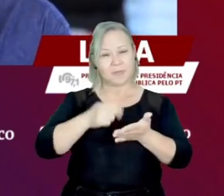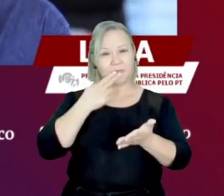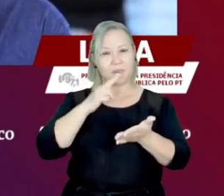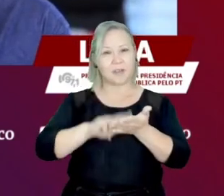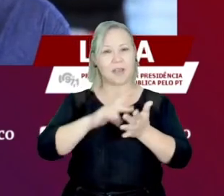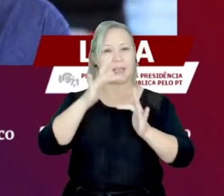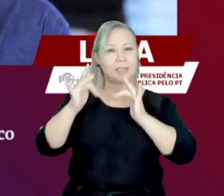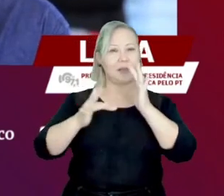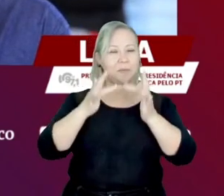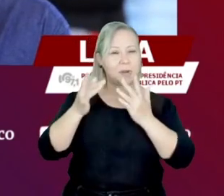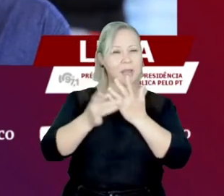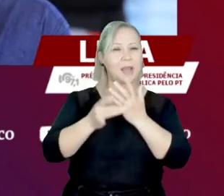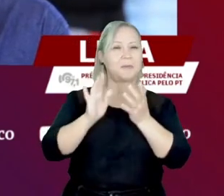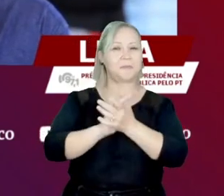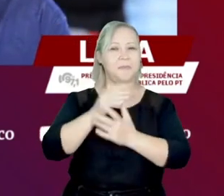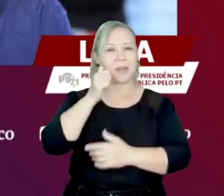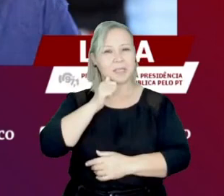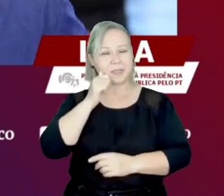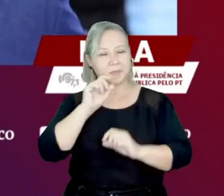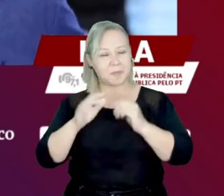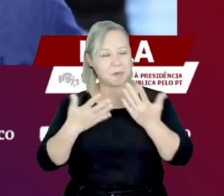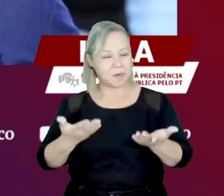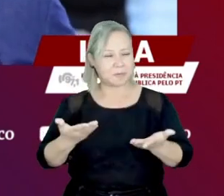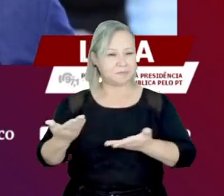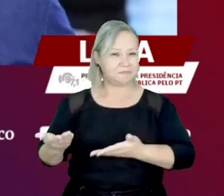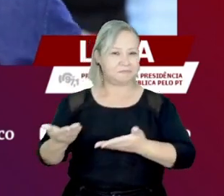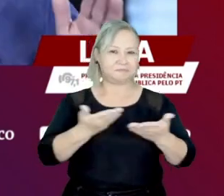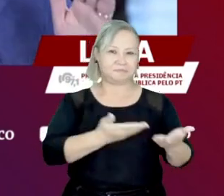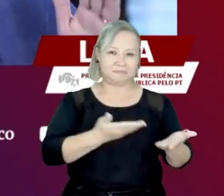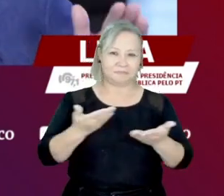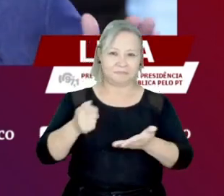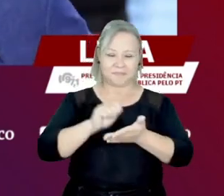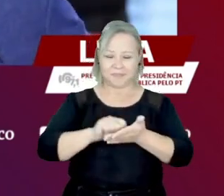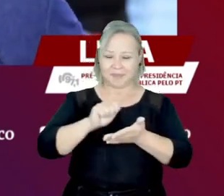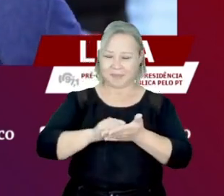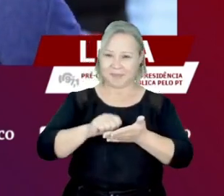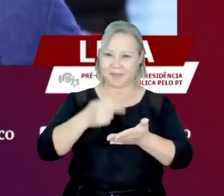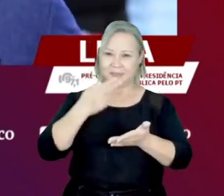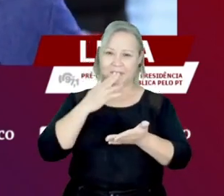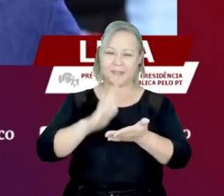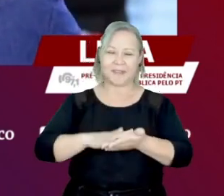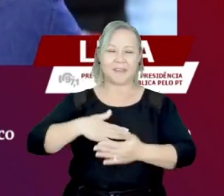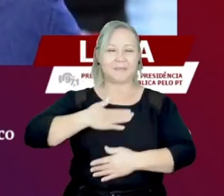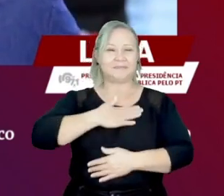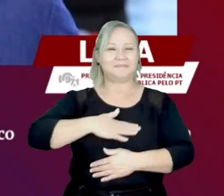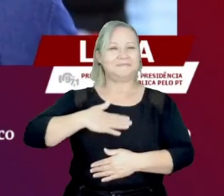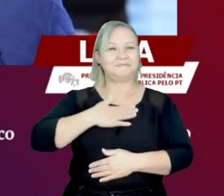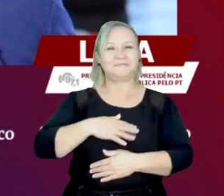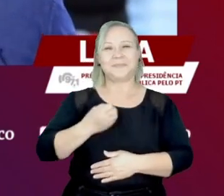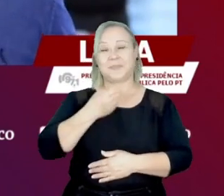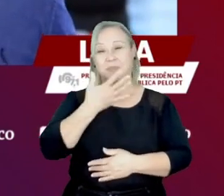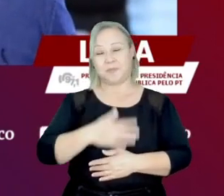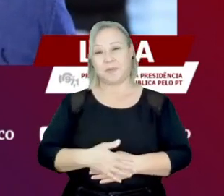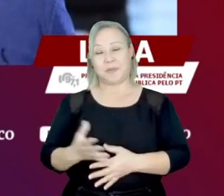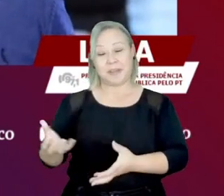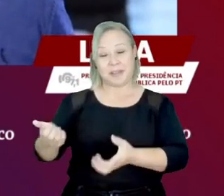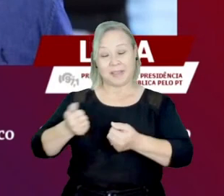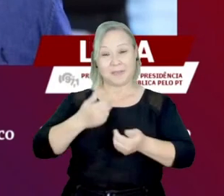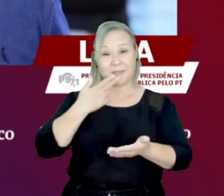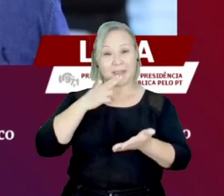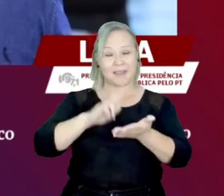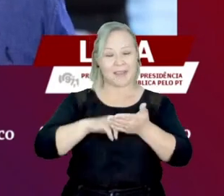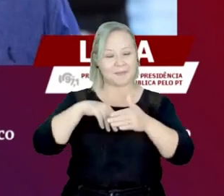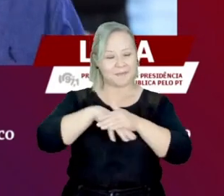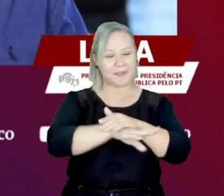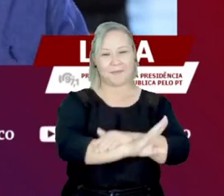pro resto da vida. Então, feliz dia dos namorados para todo o povo de Minas Gerais. Minha esposa aqui tá concordando,